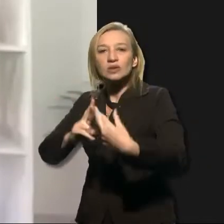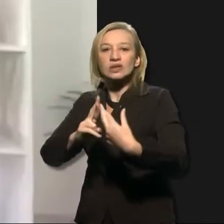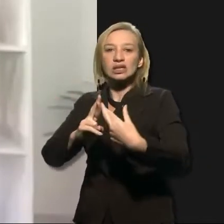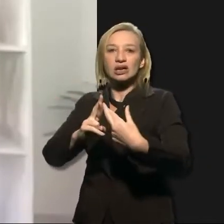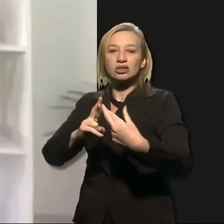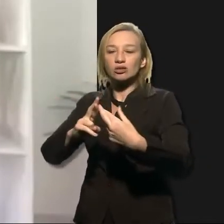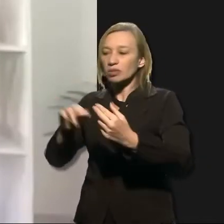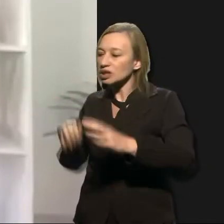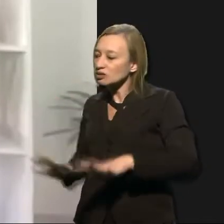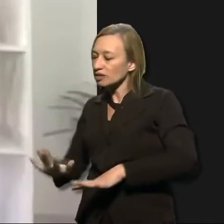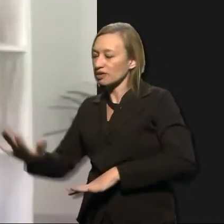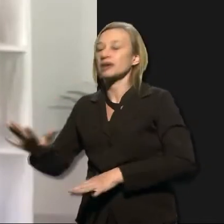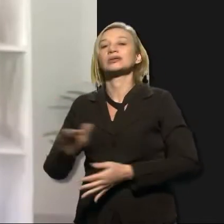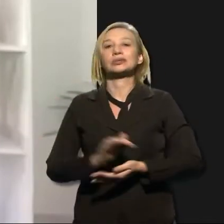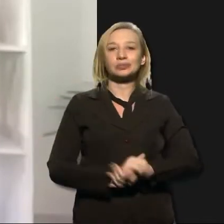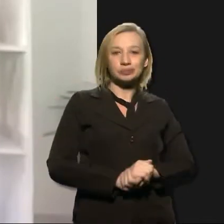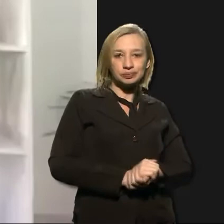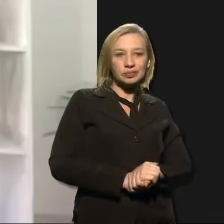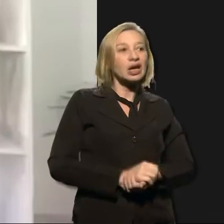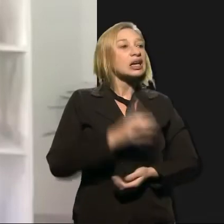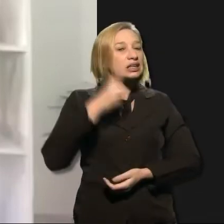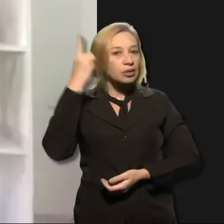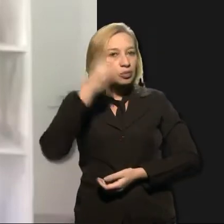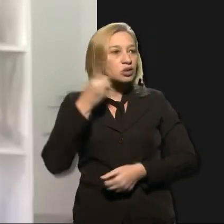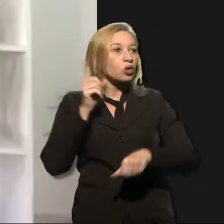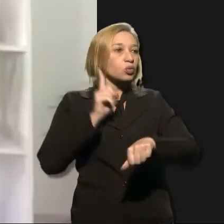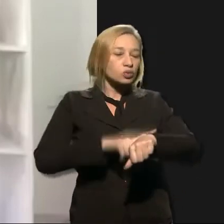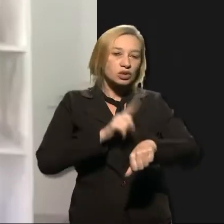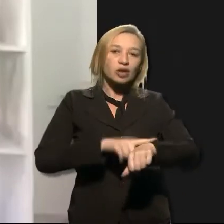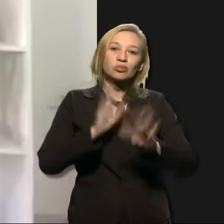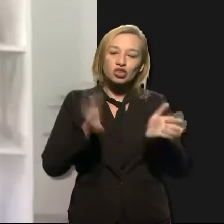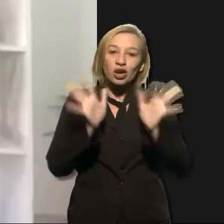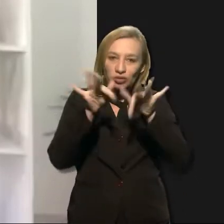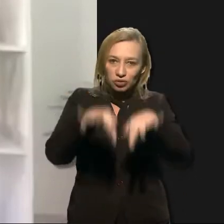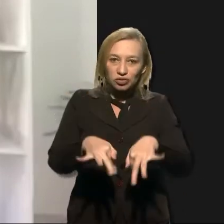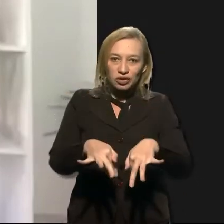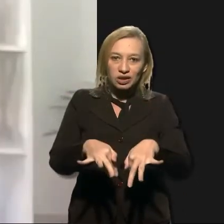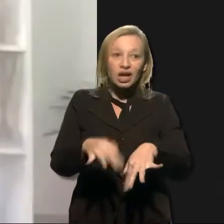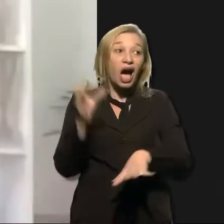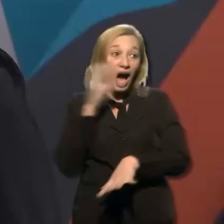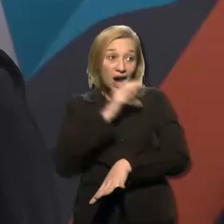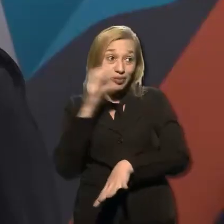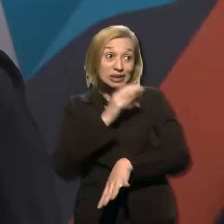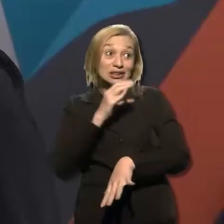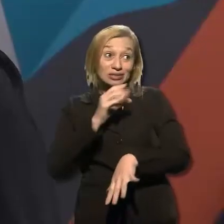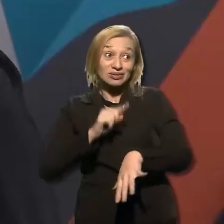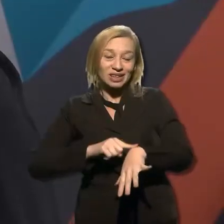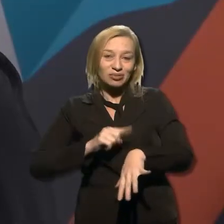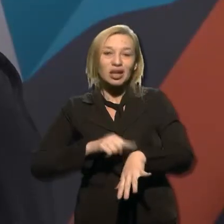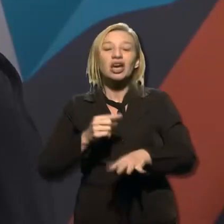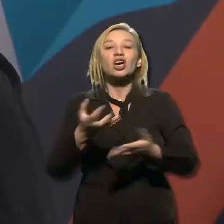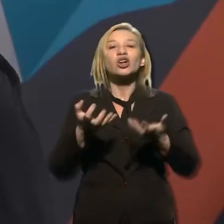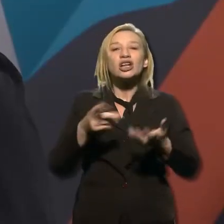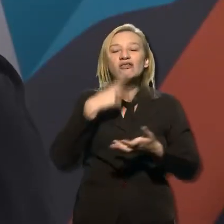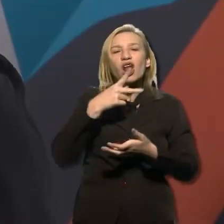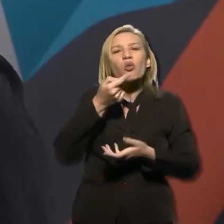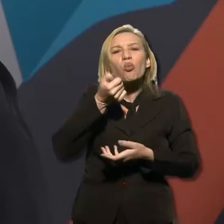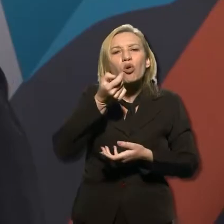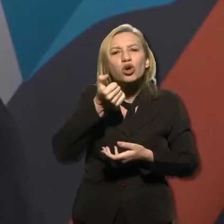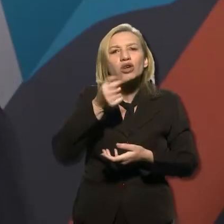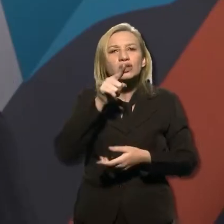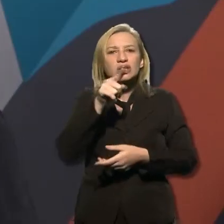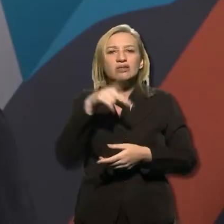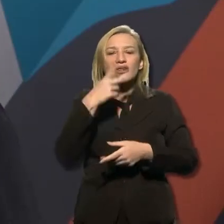o olhar mais responsável sobre as favelas e periferias. Deputada, nosso tempo está chegando ao fim,